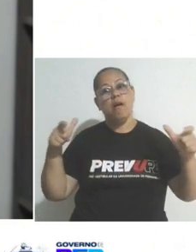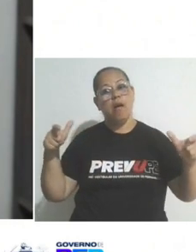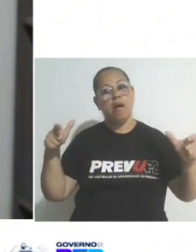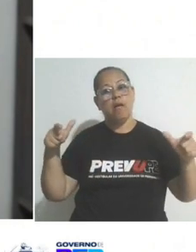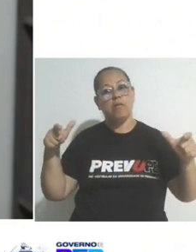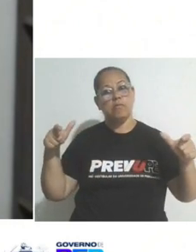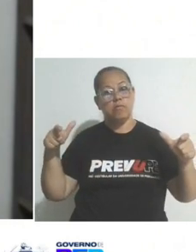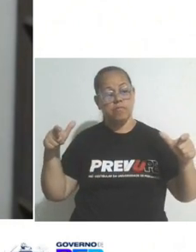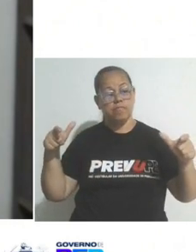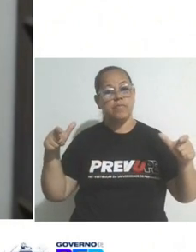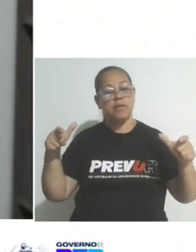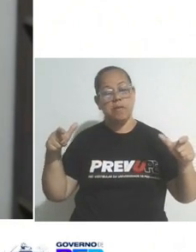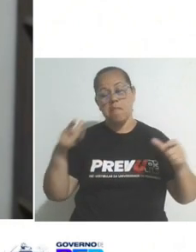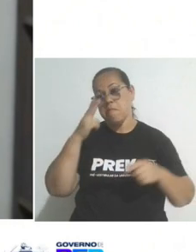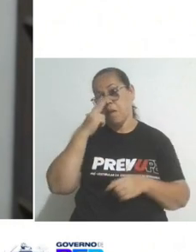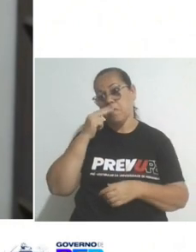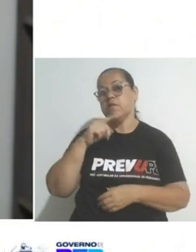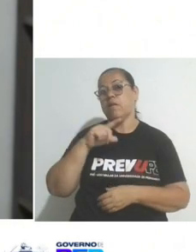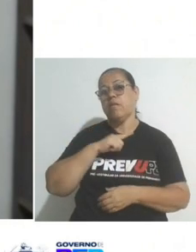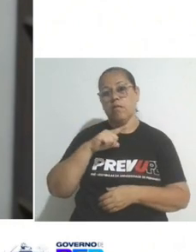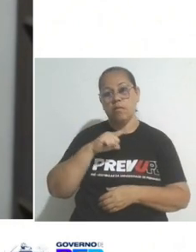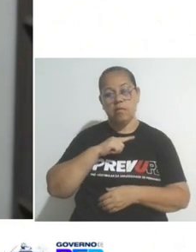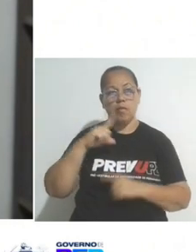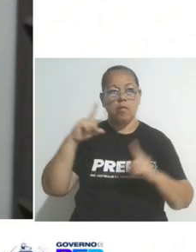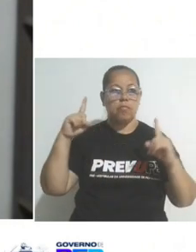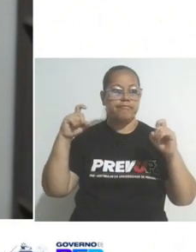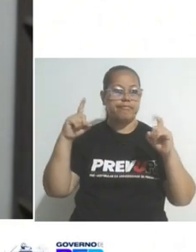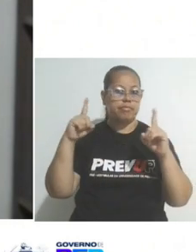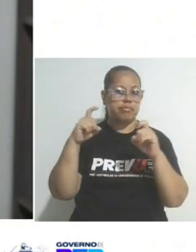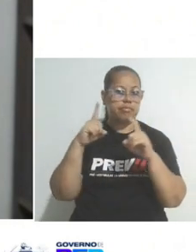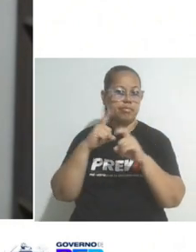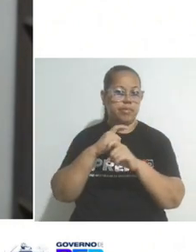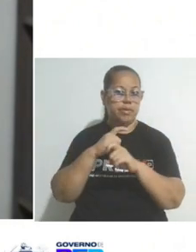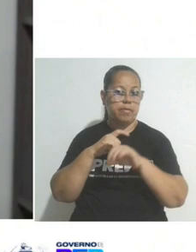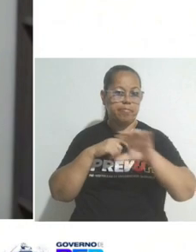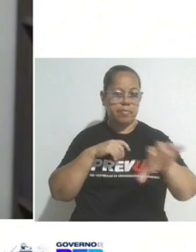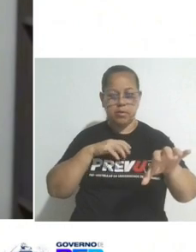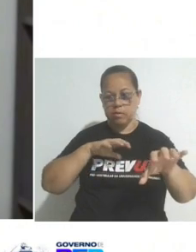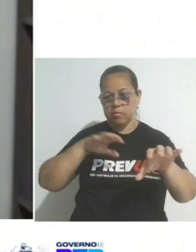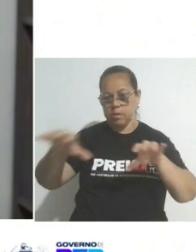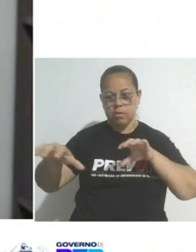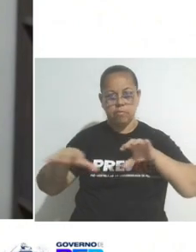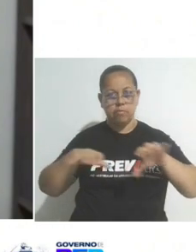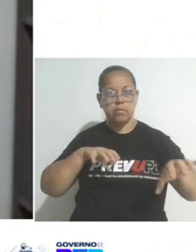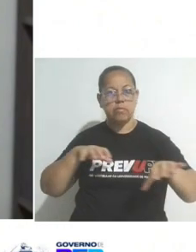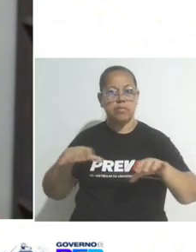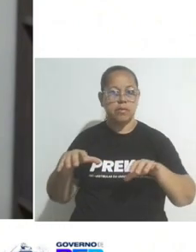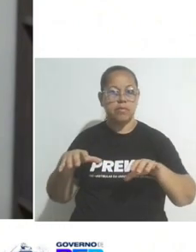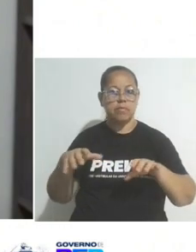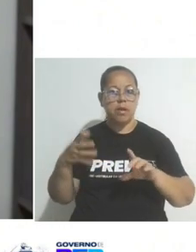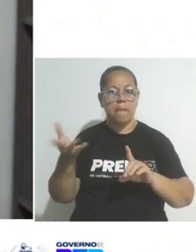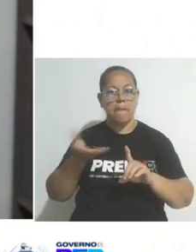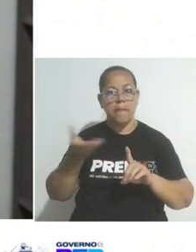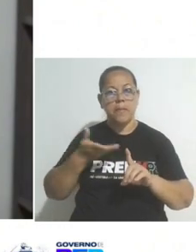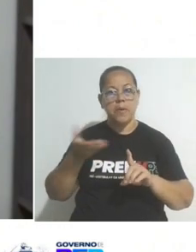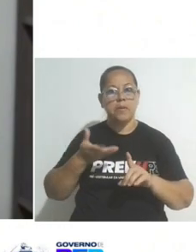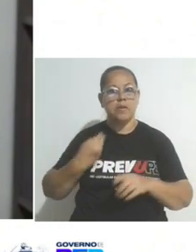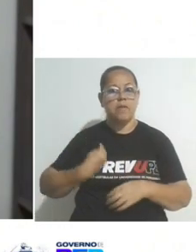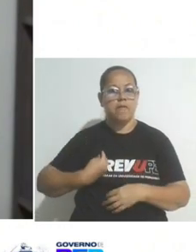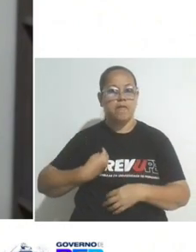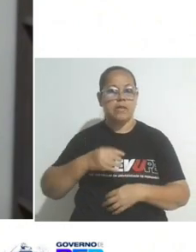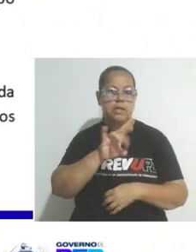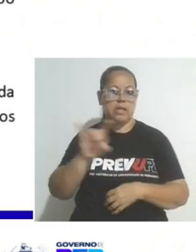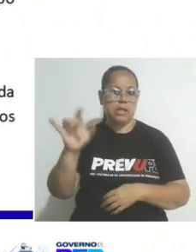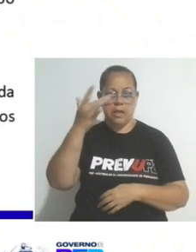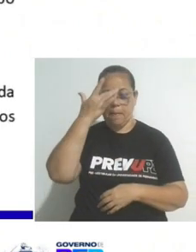e ainda assim há uma dificuldade de visão e repartimento dessas terras para a produção e vivência dos